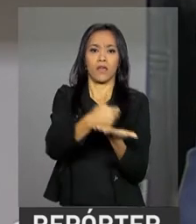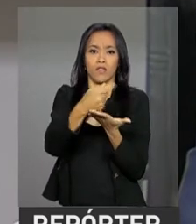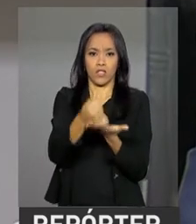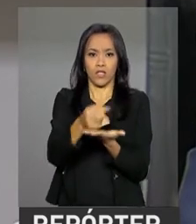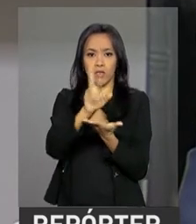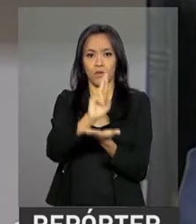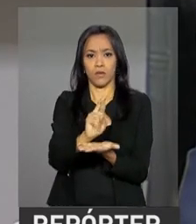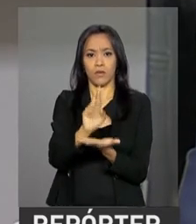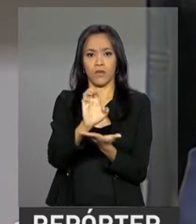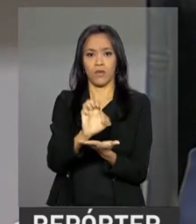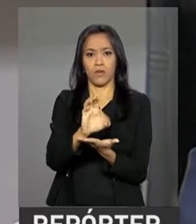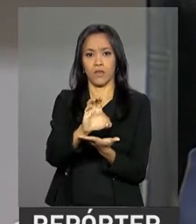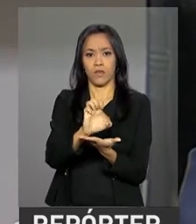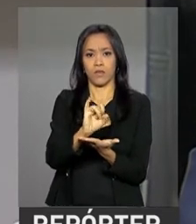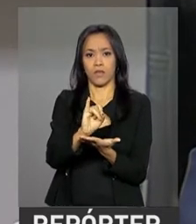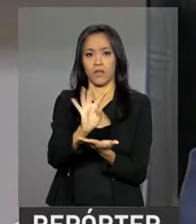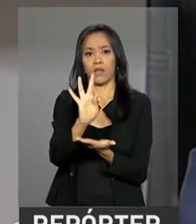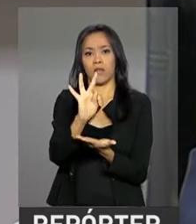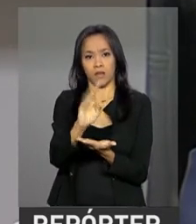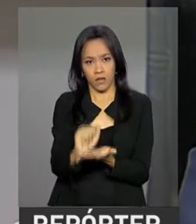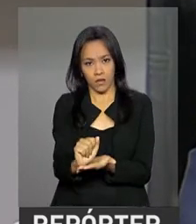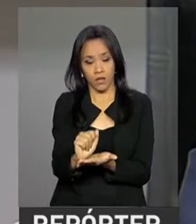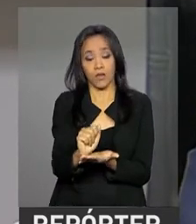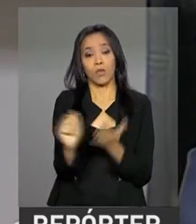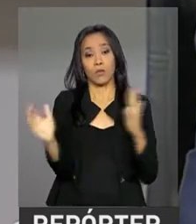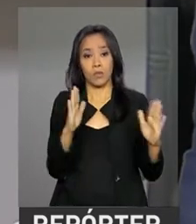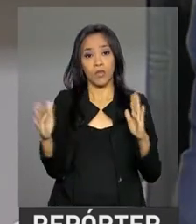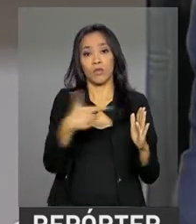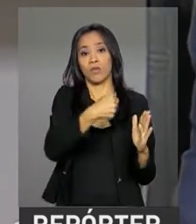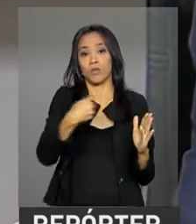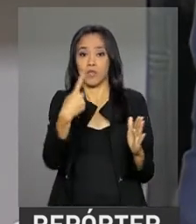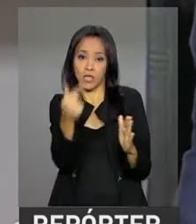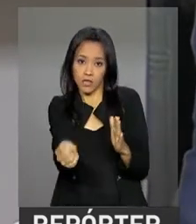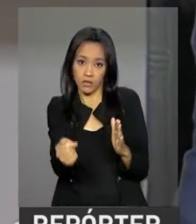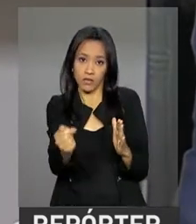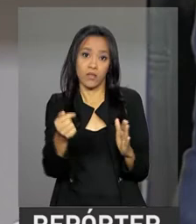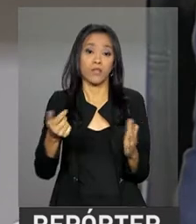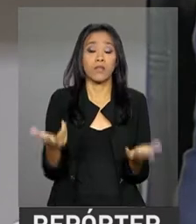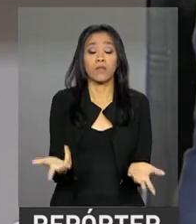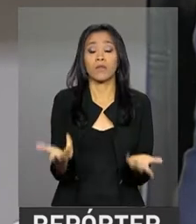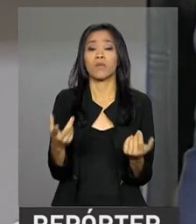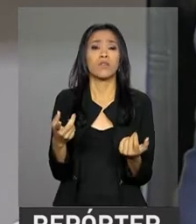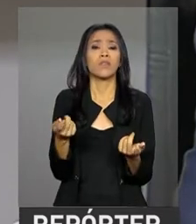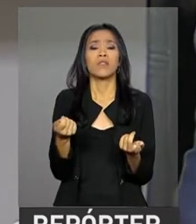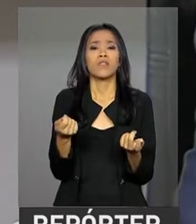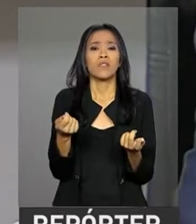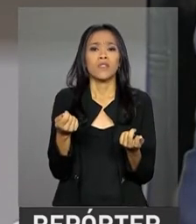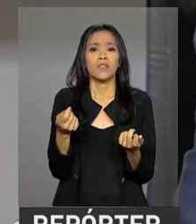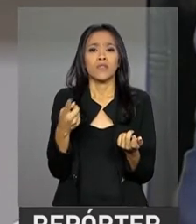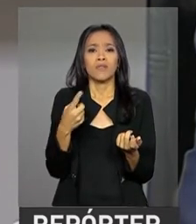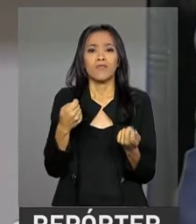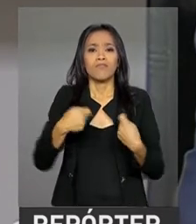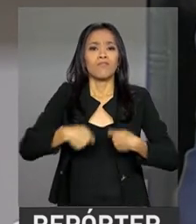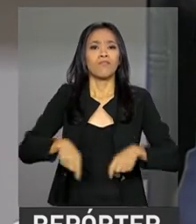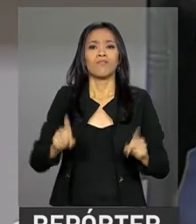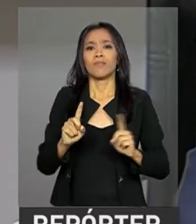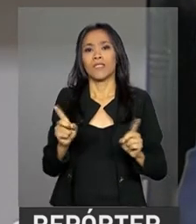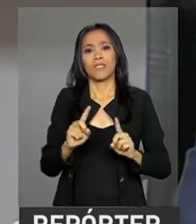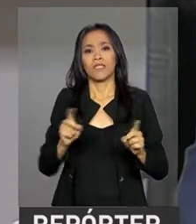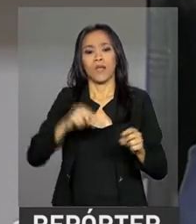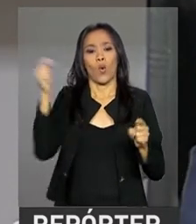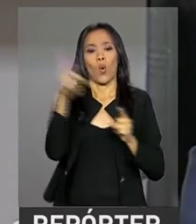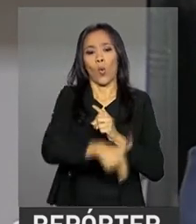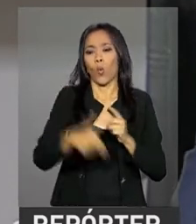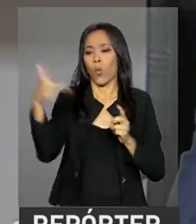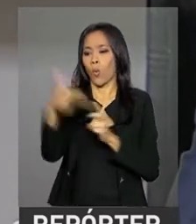Tesouro durante o ano de 2017. Então, não há necessidade de gerar esse corte de